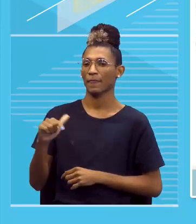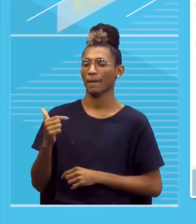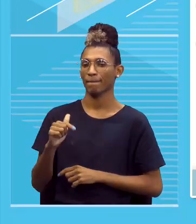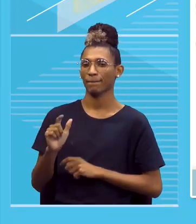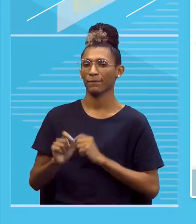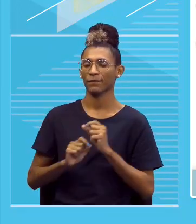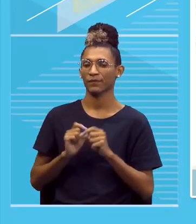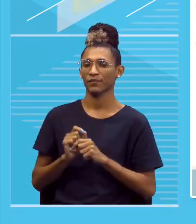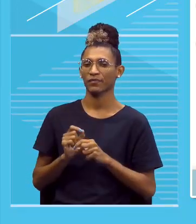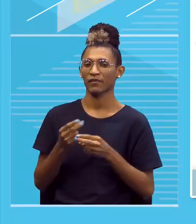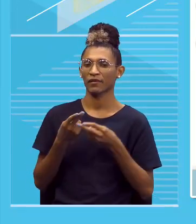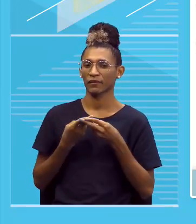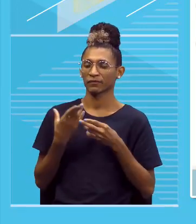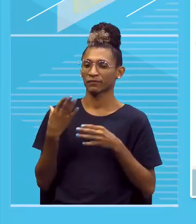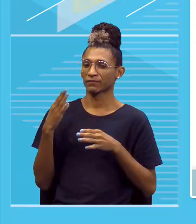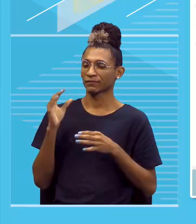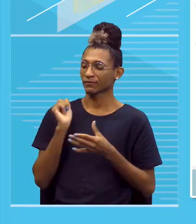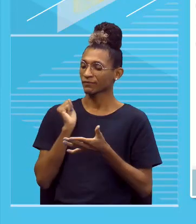interno